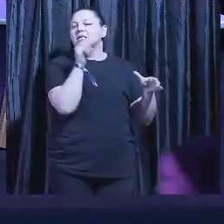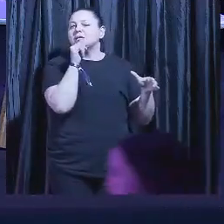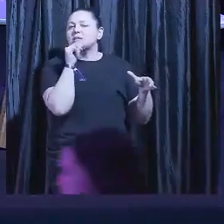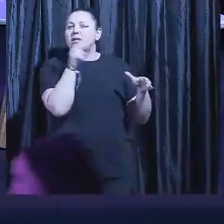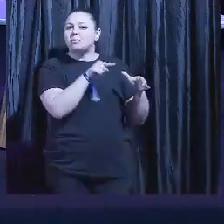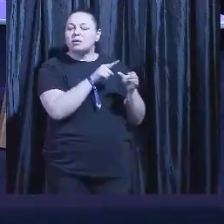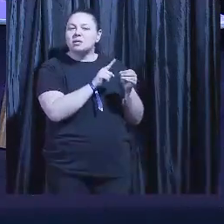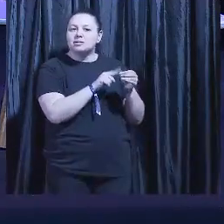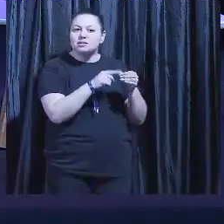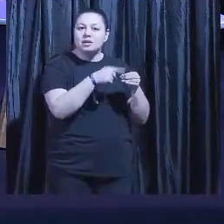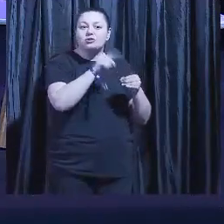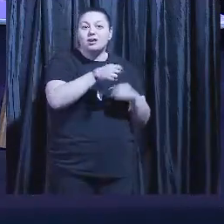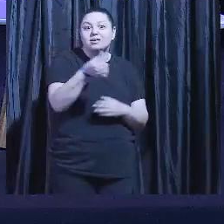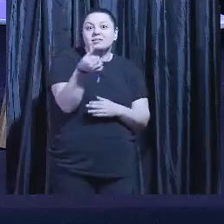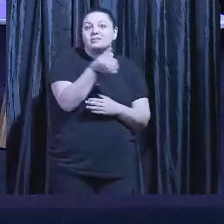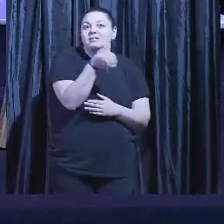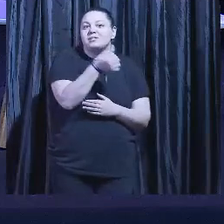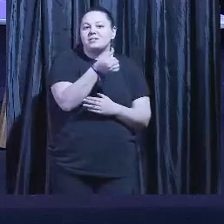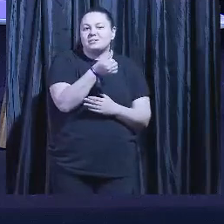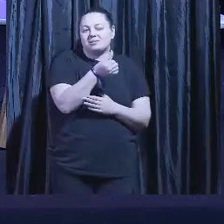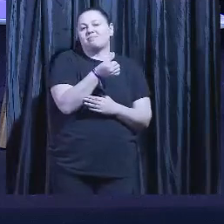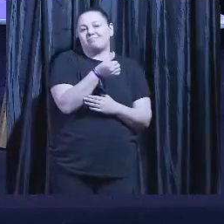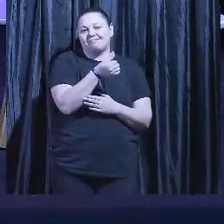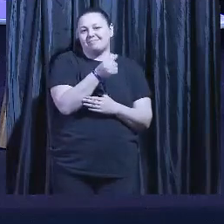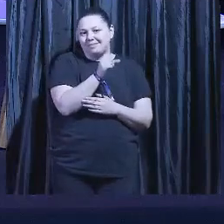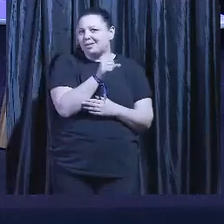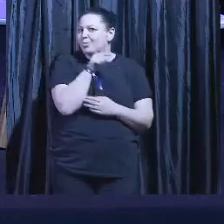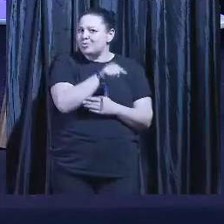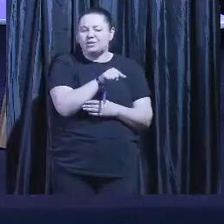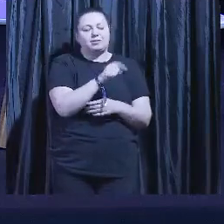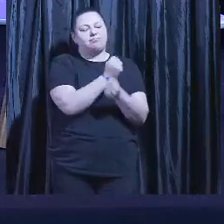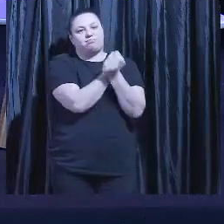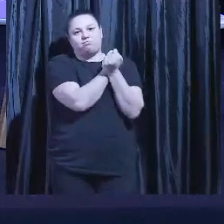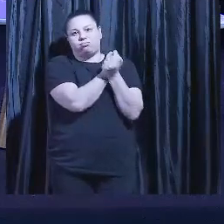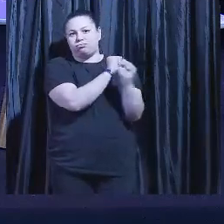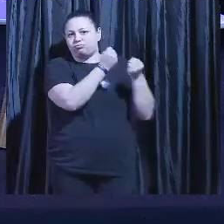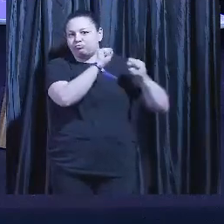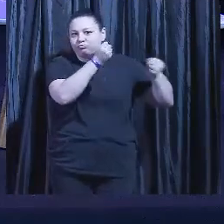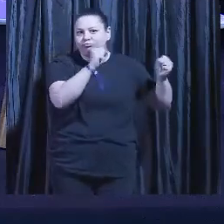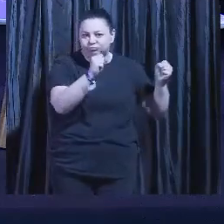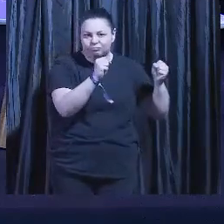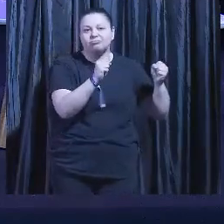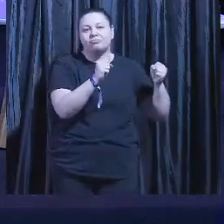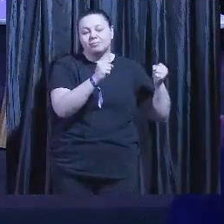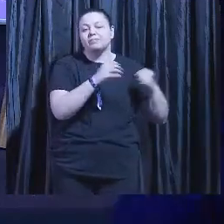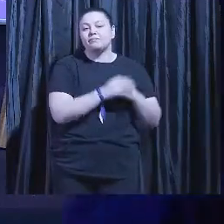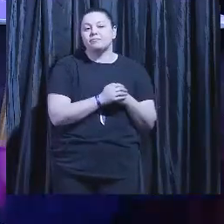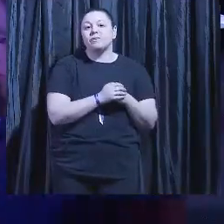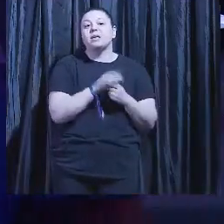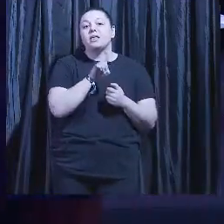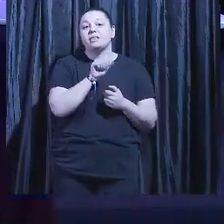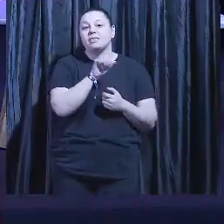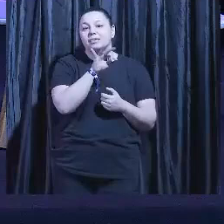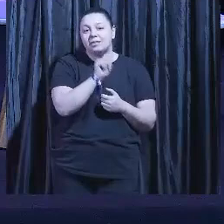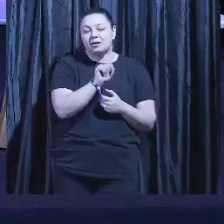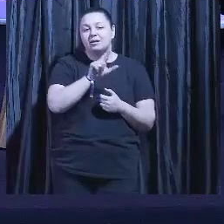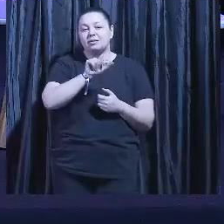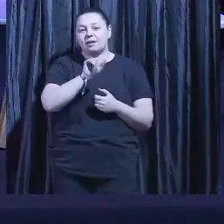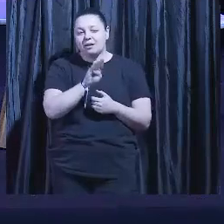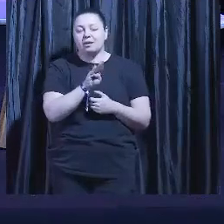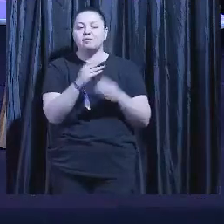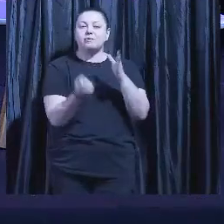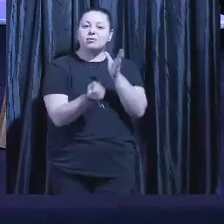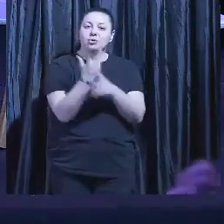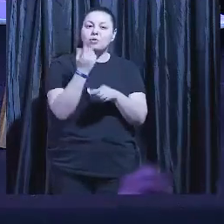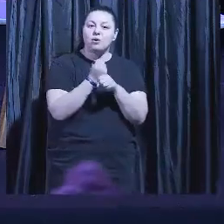Janeiro, ela seria a 6ª maior cidade do estado. Então é um bagulho gigante. E o Datalab surgiu em 2018